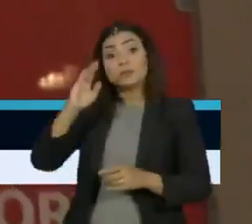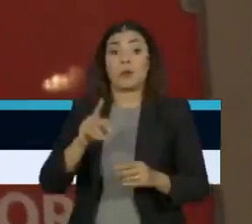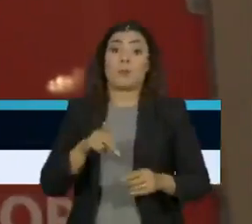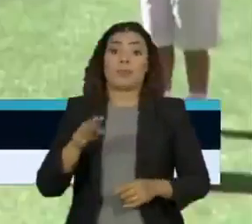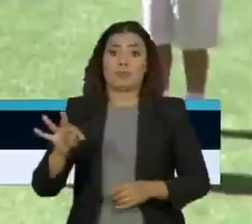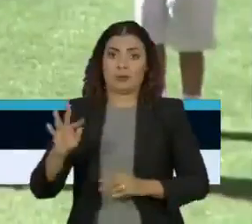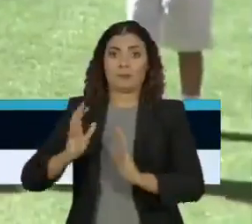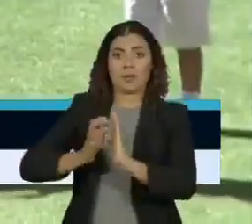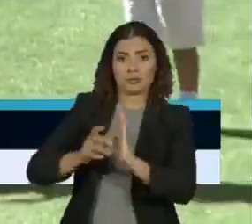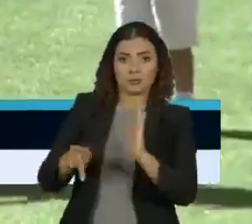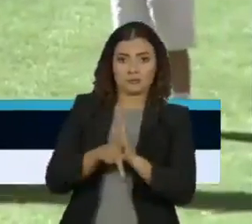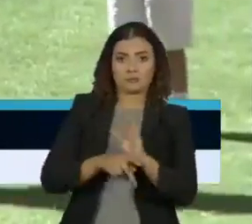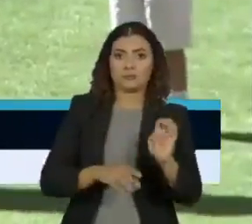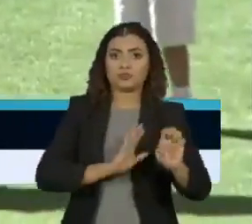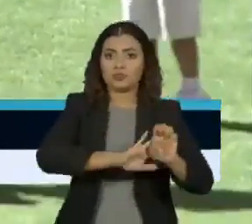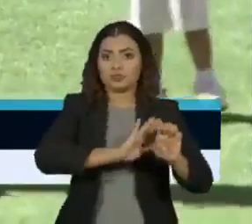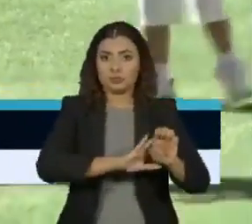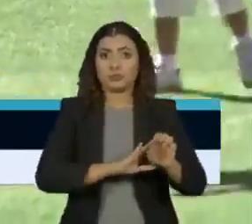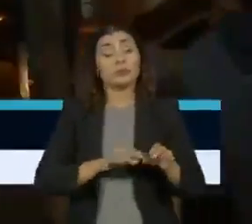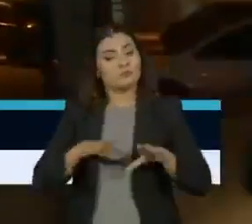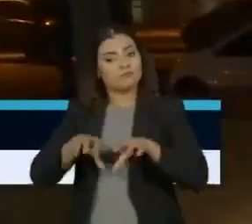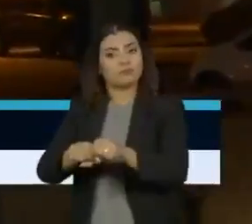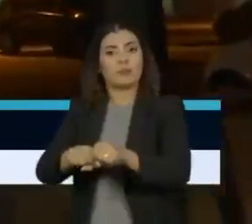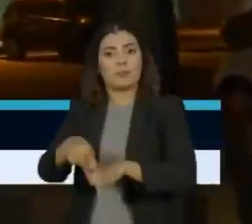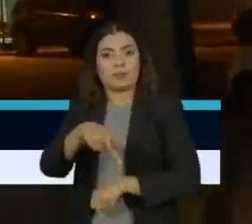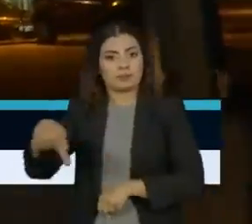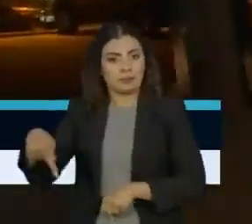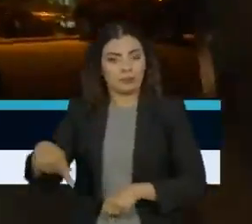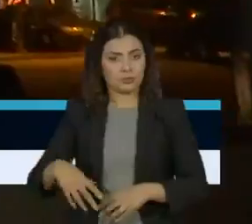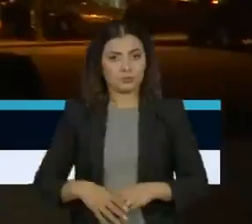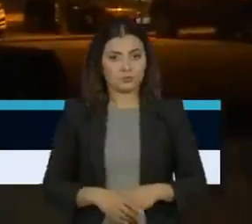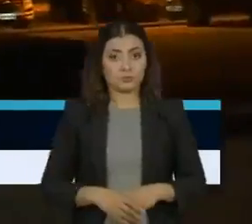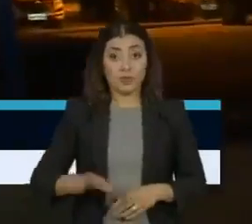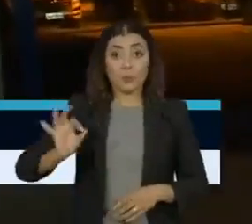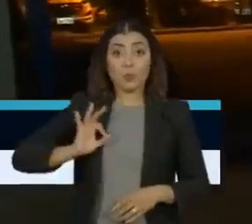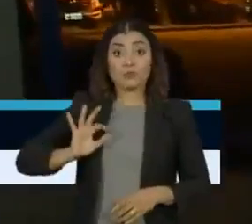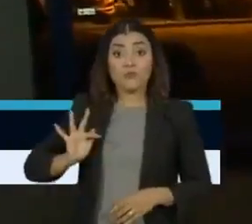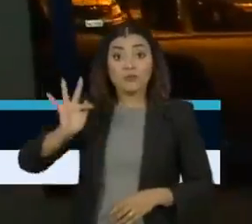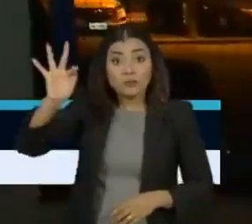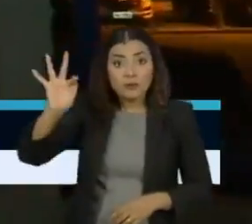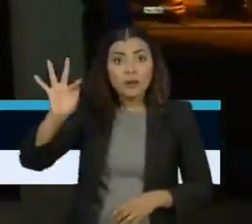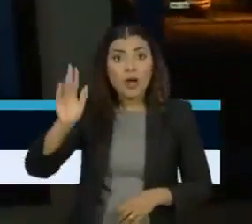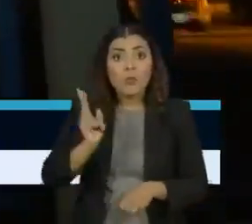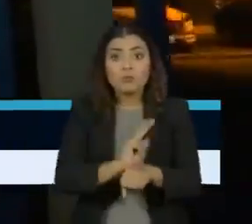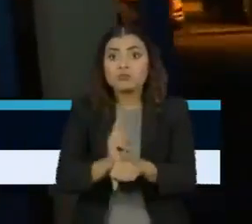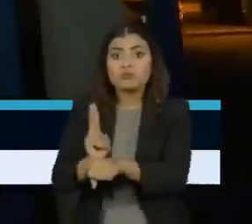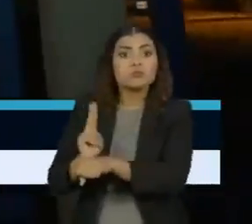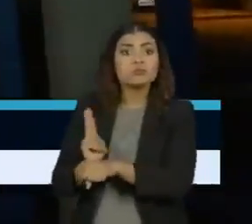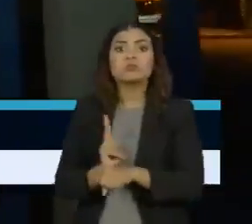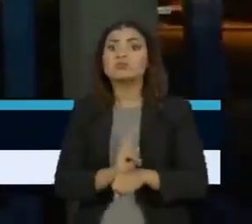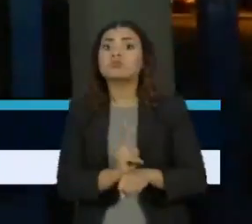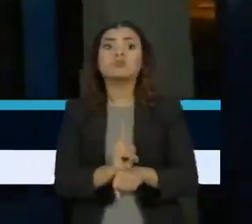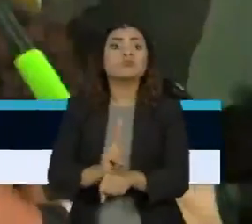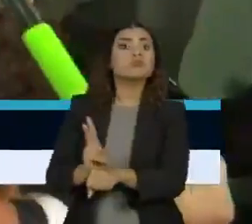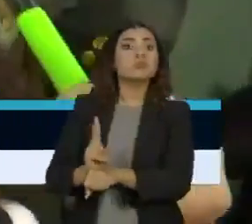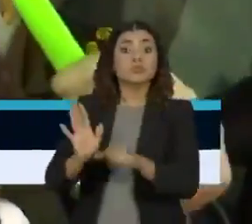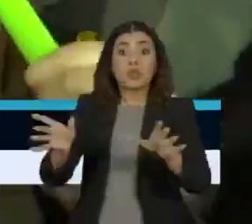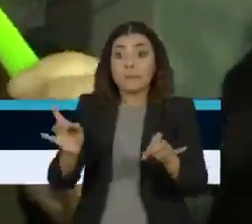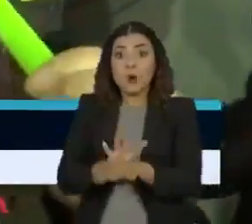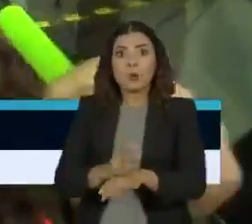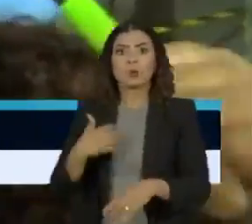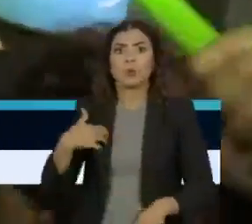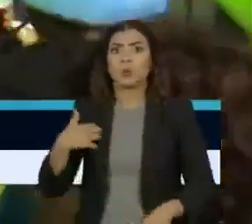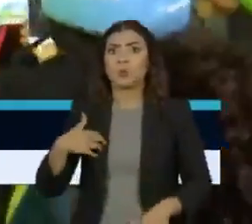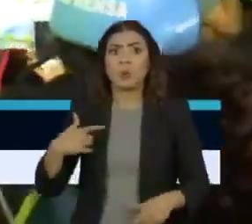dos Trabalhadores, então no poder. Os policiais federais ficam a postos ali, o clima